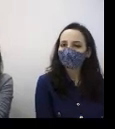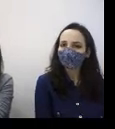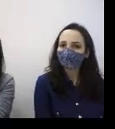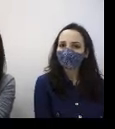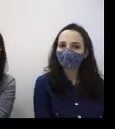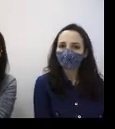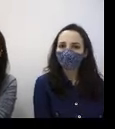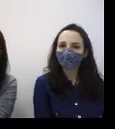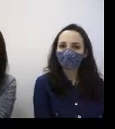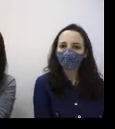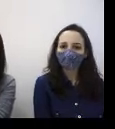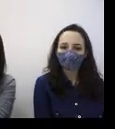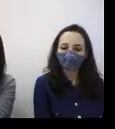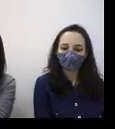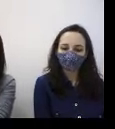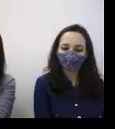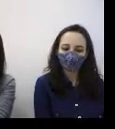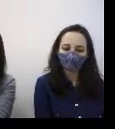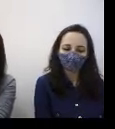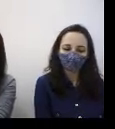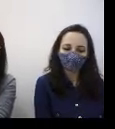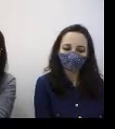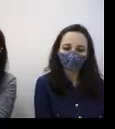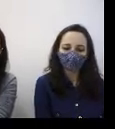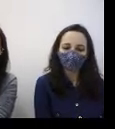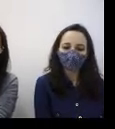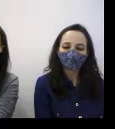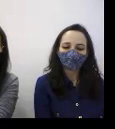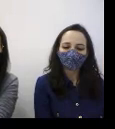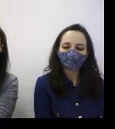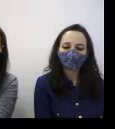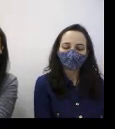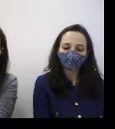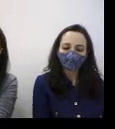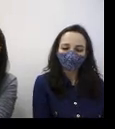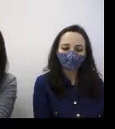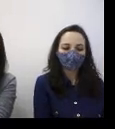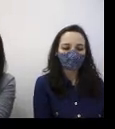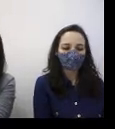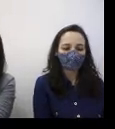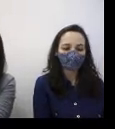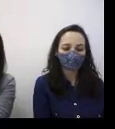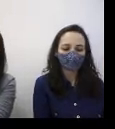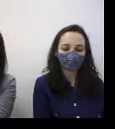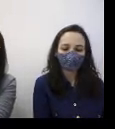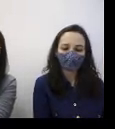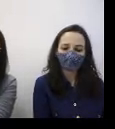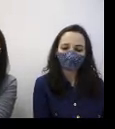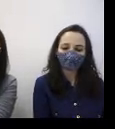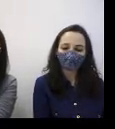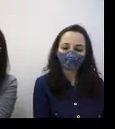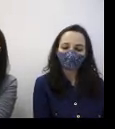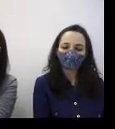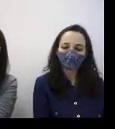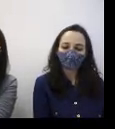Então, tão importante, né, quanto a gente saber identificar essas sensações ruins e